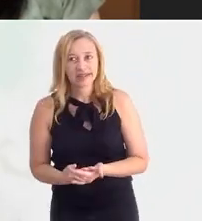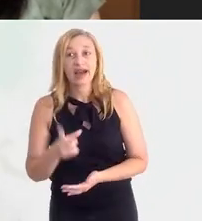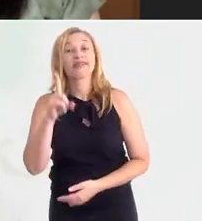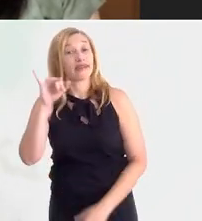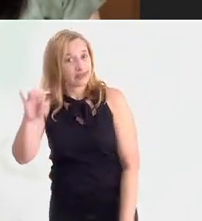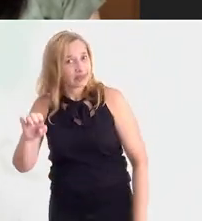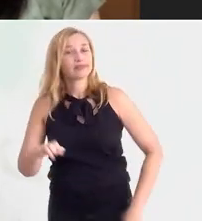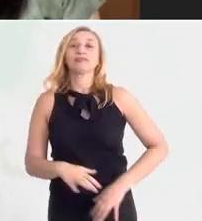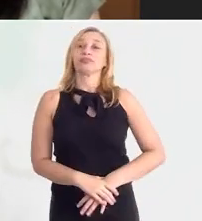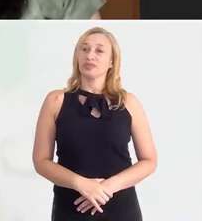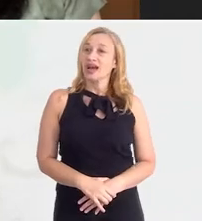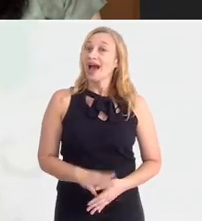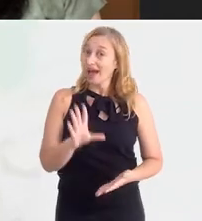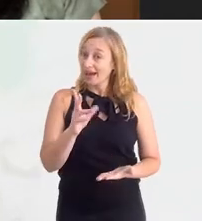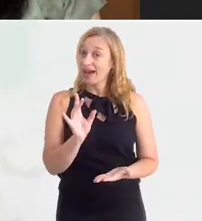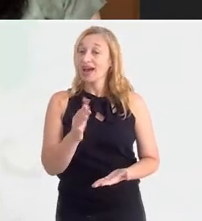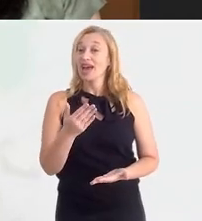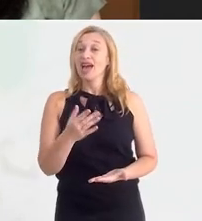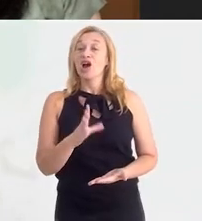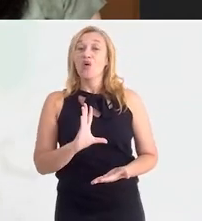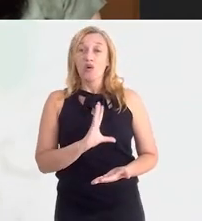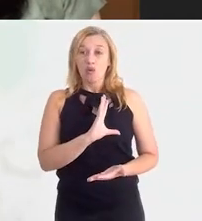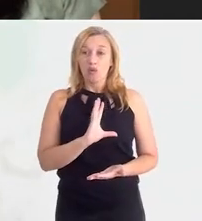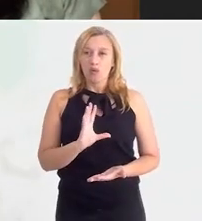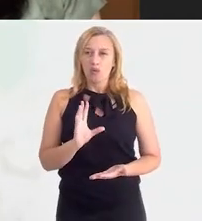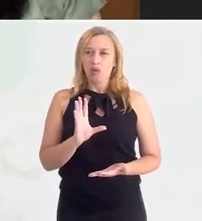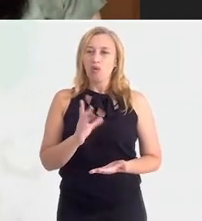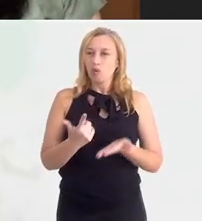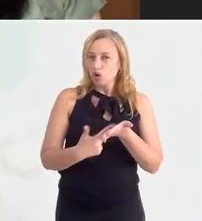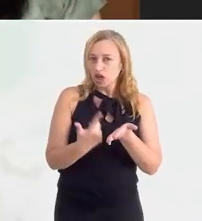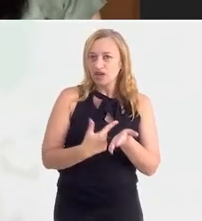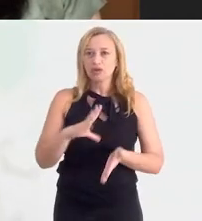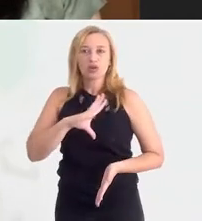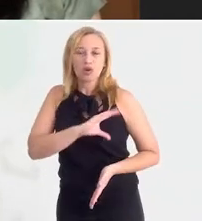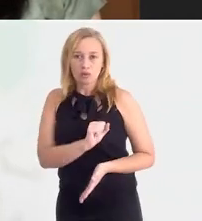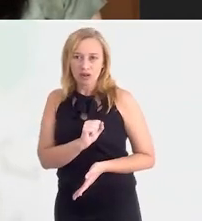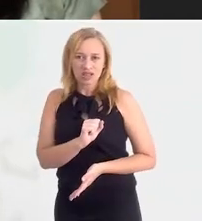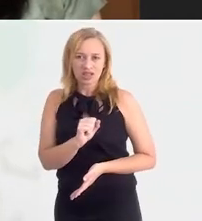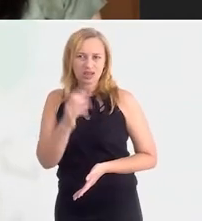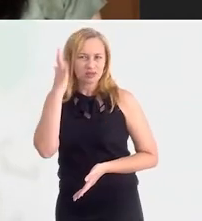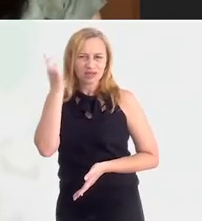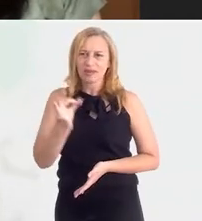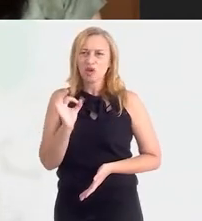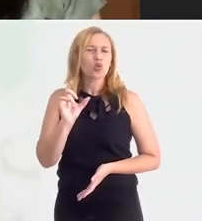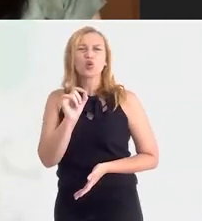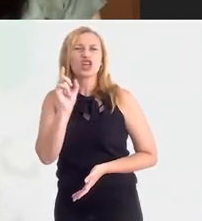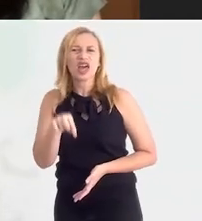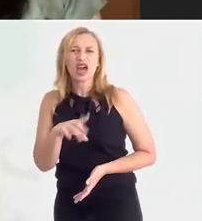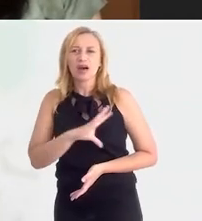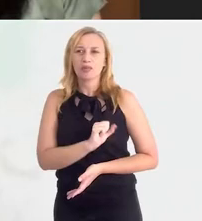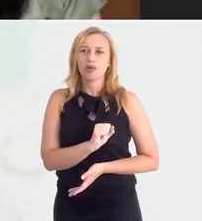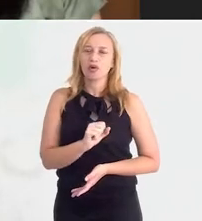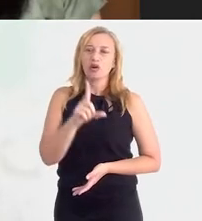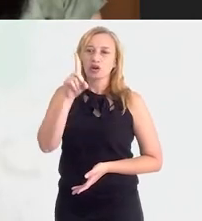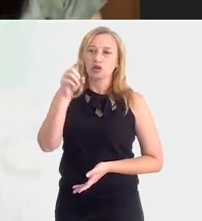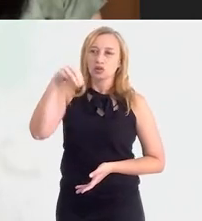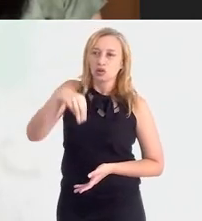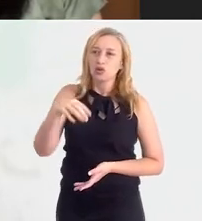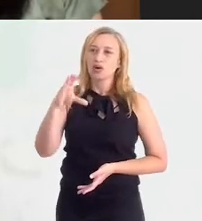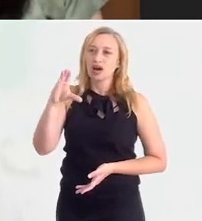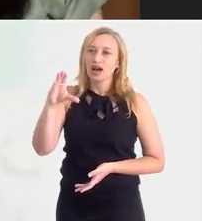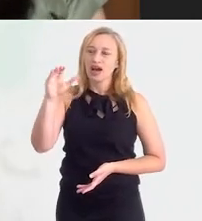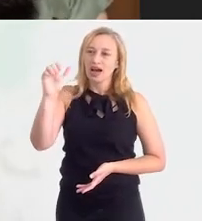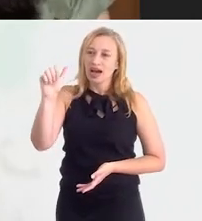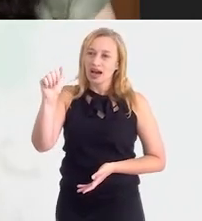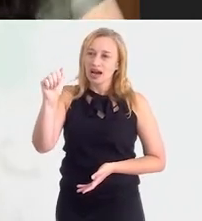Daniela, mas acredite. O romance que eu escolhi sem saber o que era o romance ou quem era o autor foi Dom Casmurro de Machado